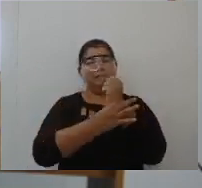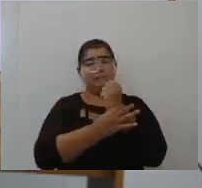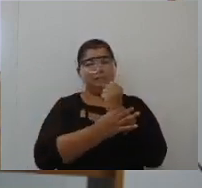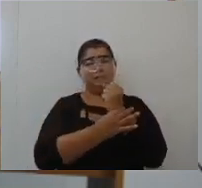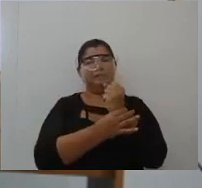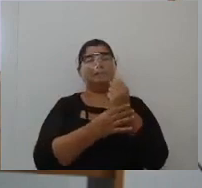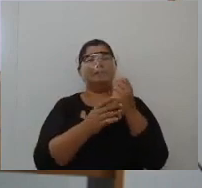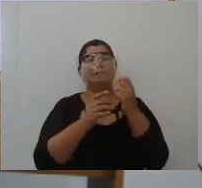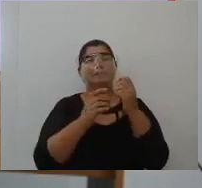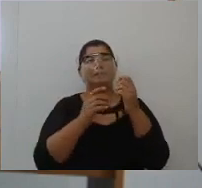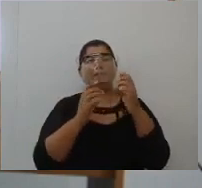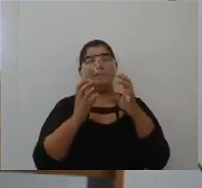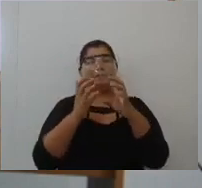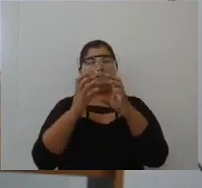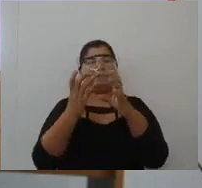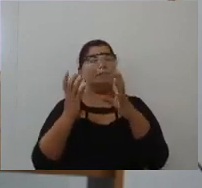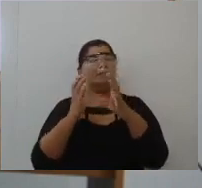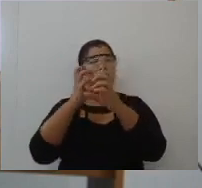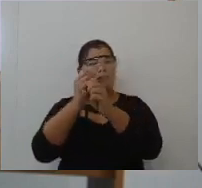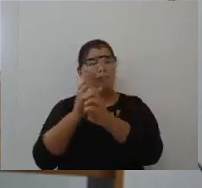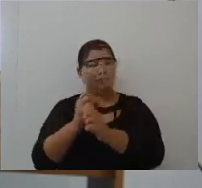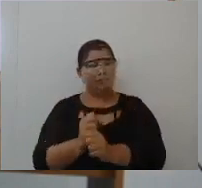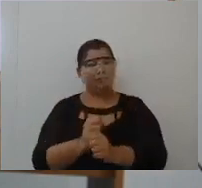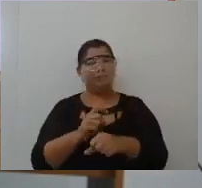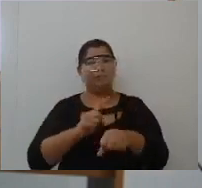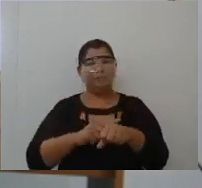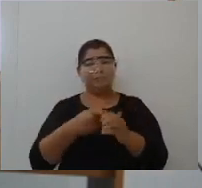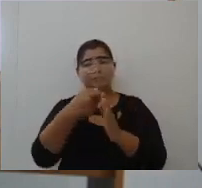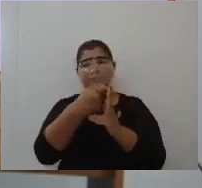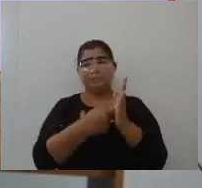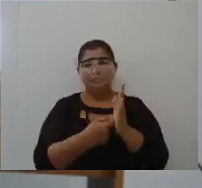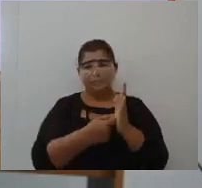pontos na hora da redação. Beleza? Existem